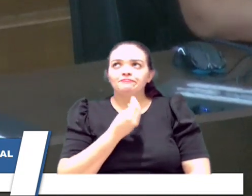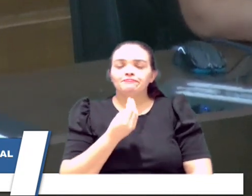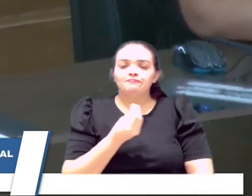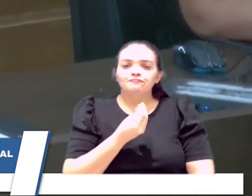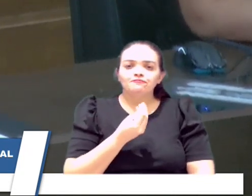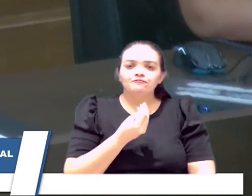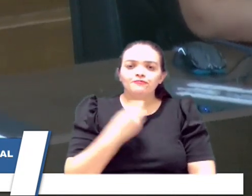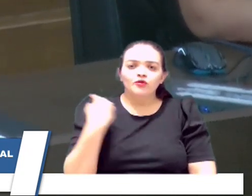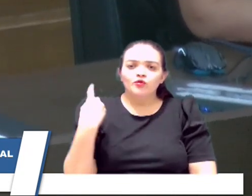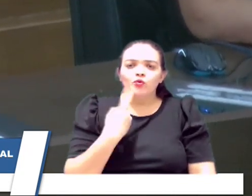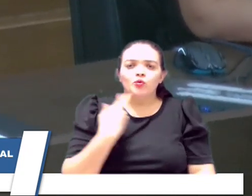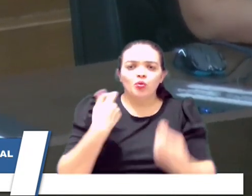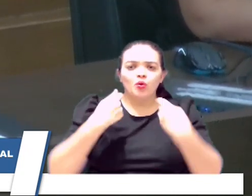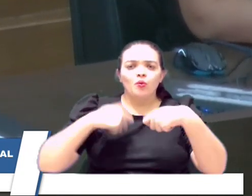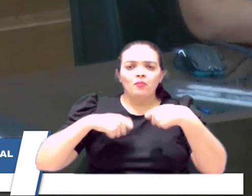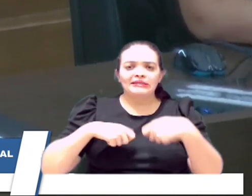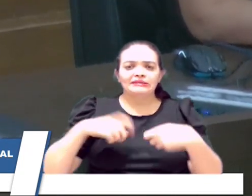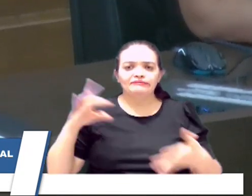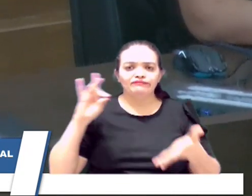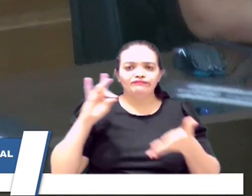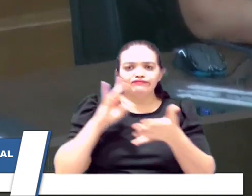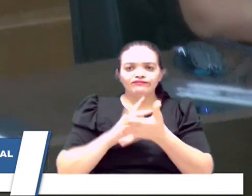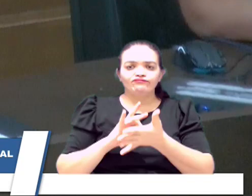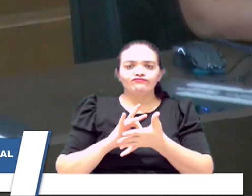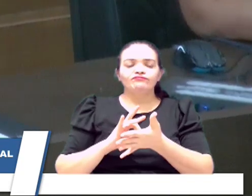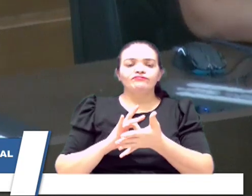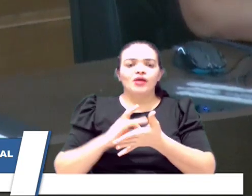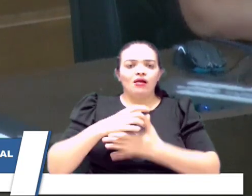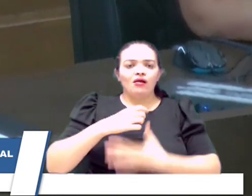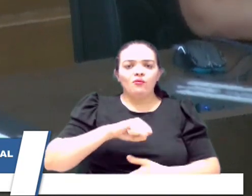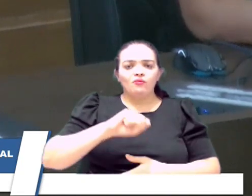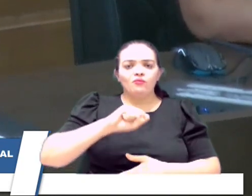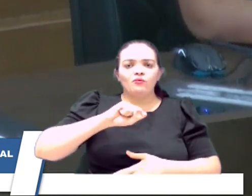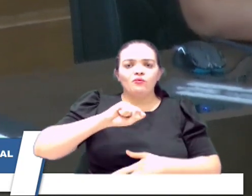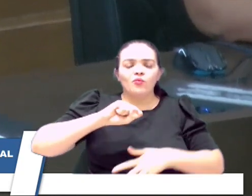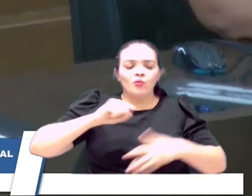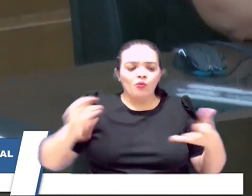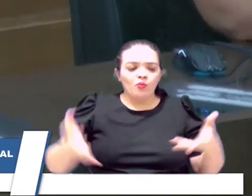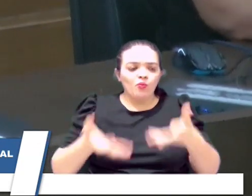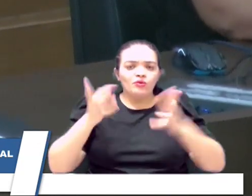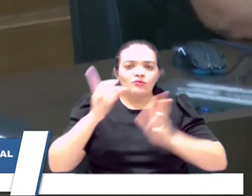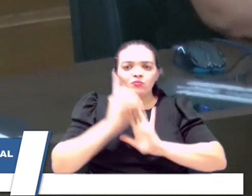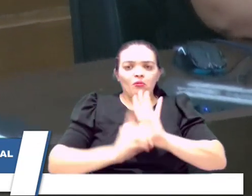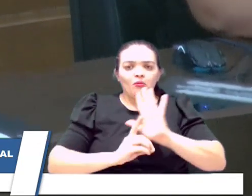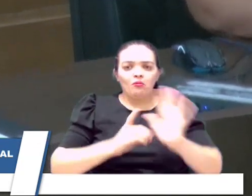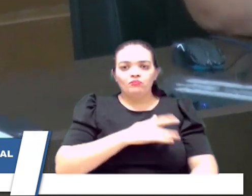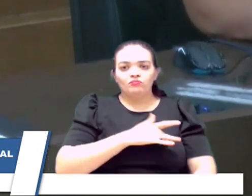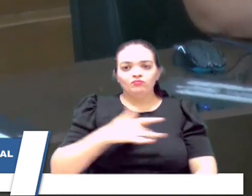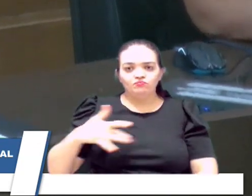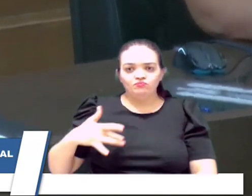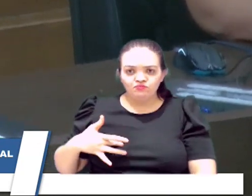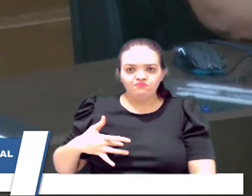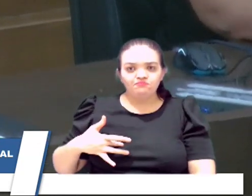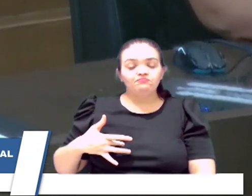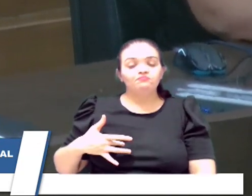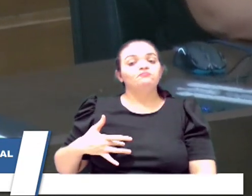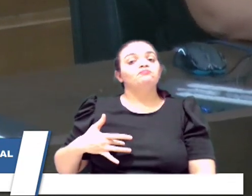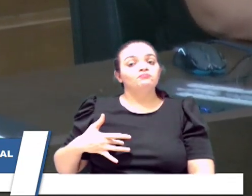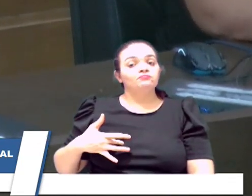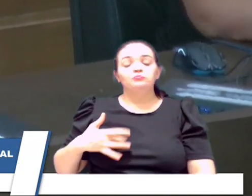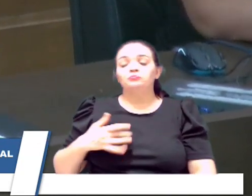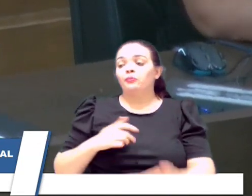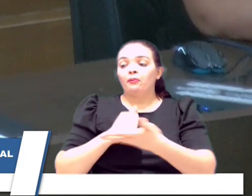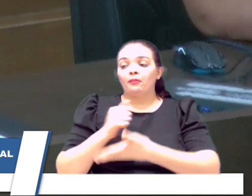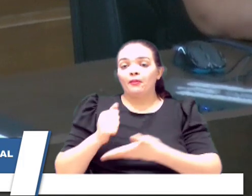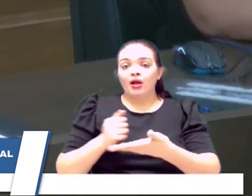a gente precisasse defender a promoção do direito à saúde. Né? É algo tão básico. A